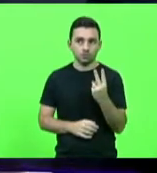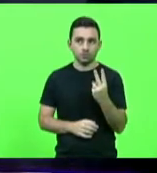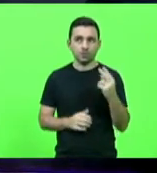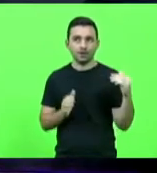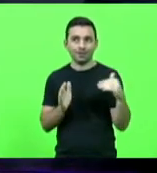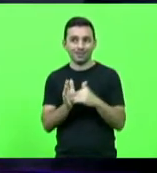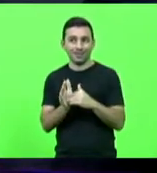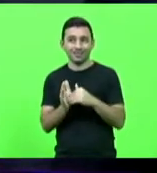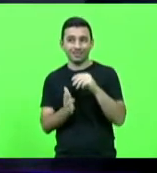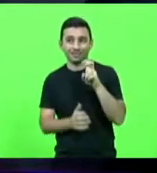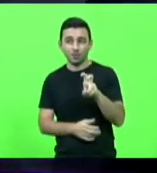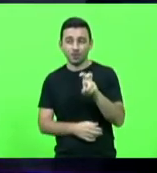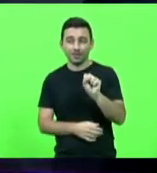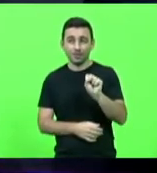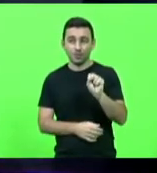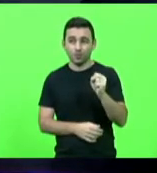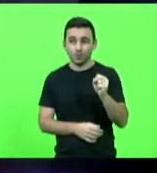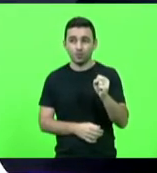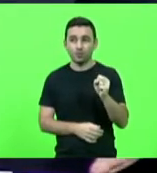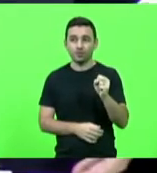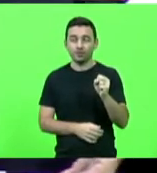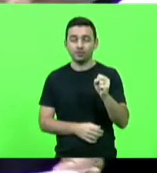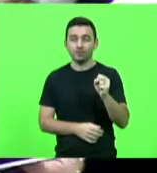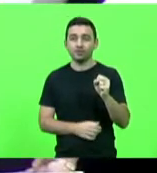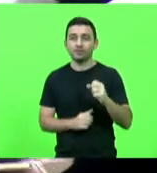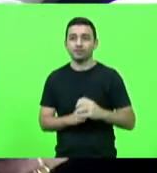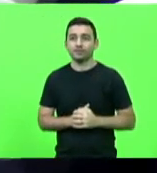a 58. Agora sim,